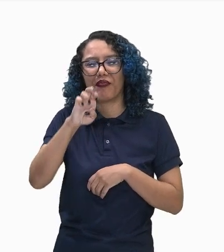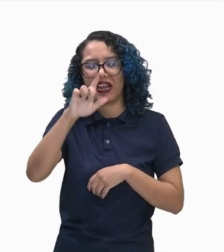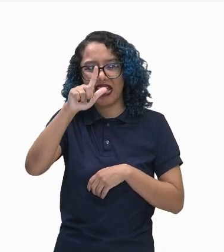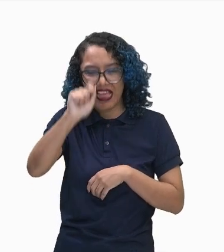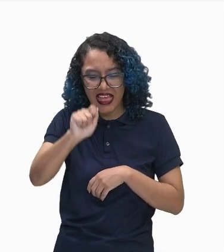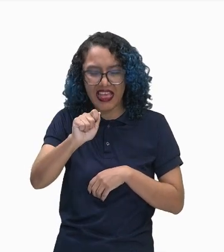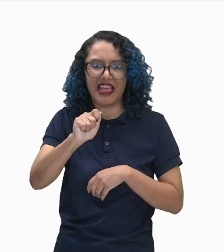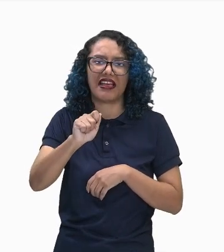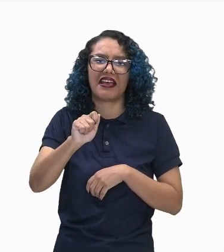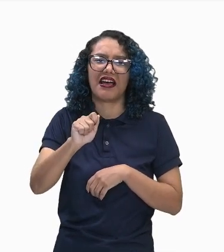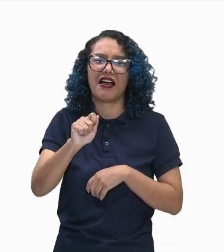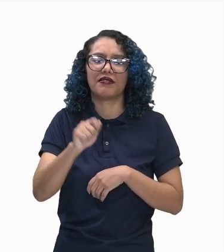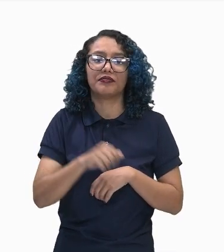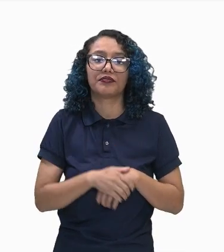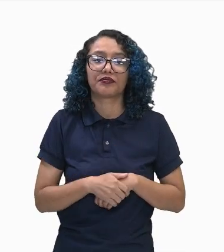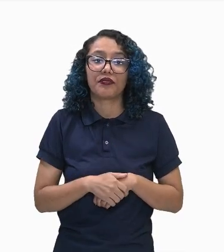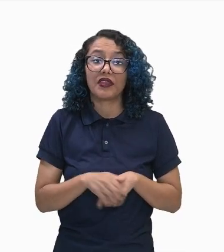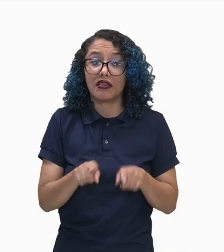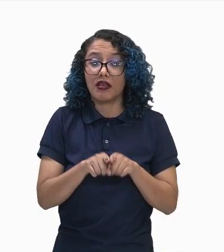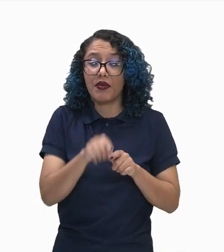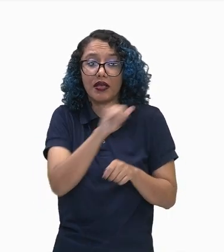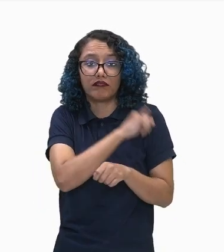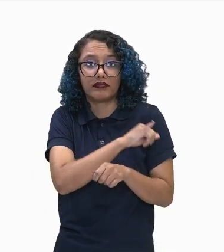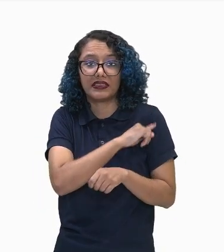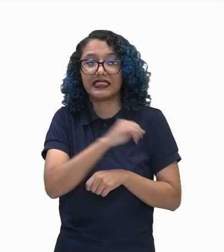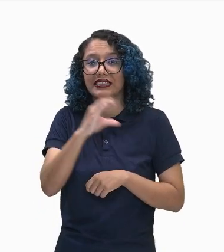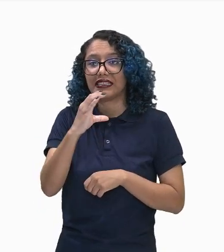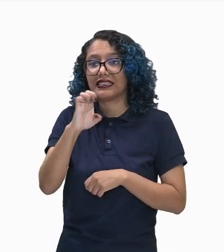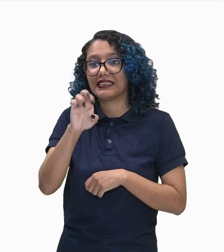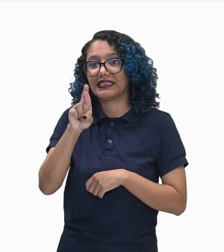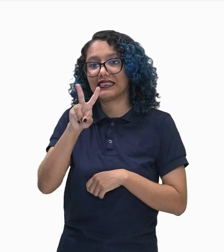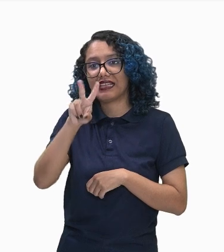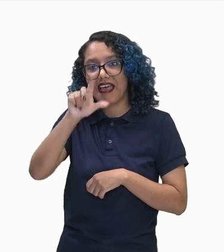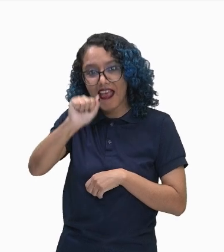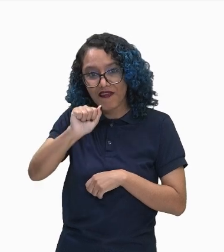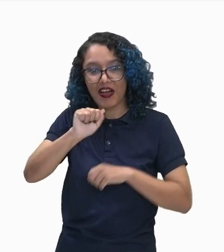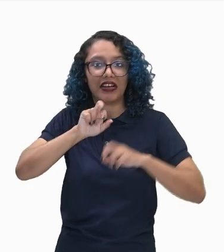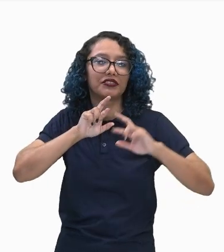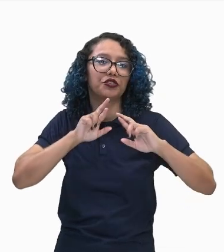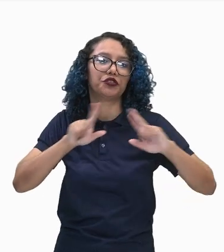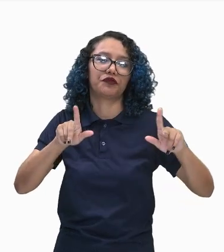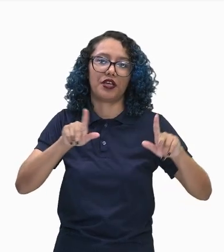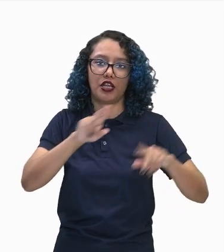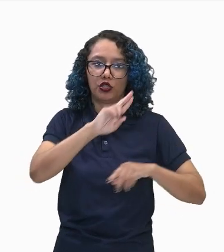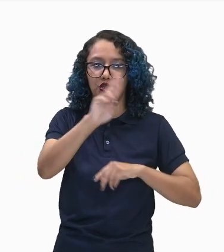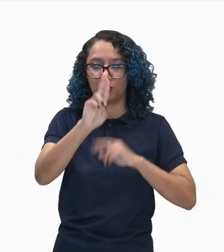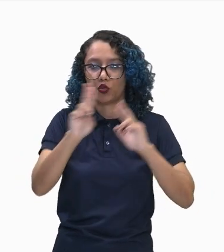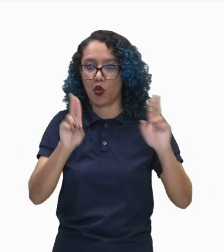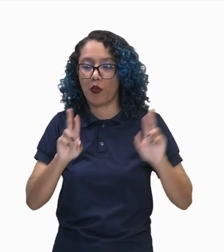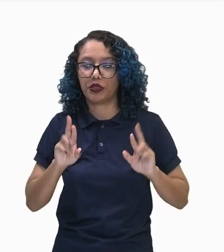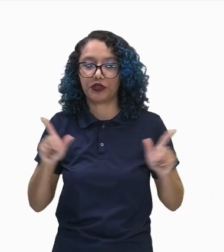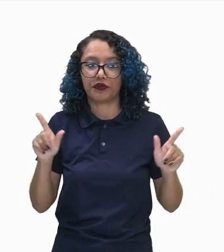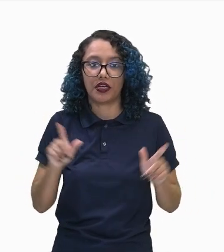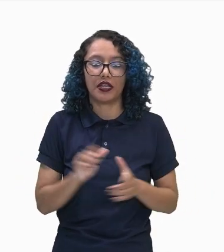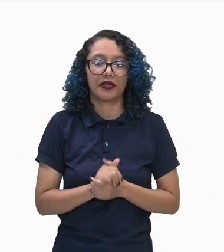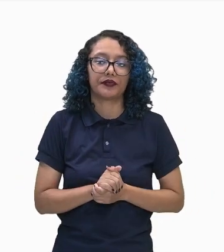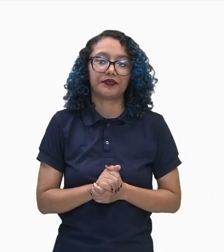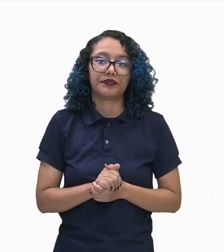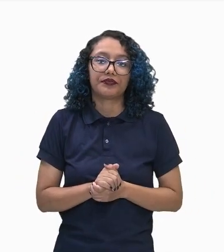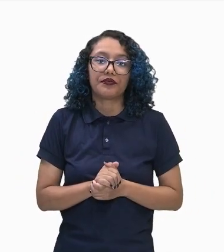e no Rio de Janeiro é serva. Bem diferente, né? Já as variações linguísticas